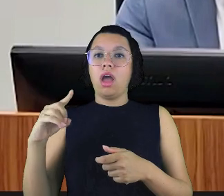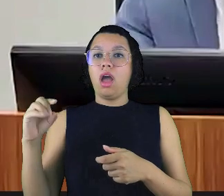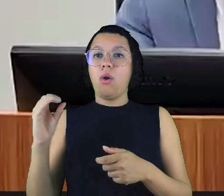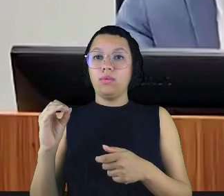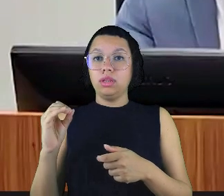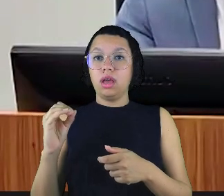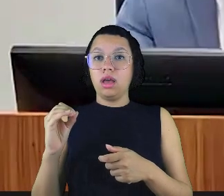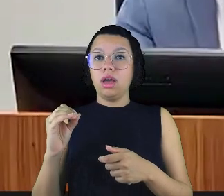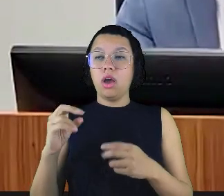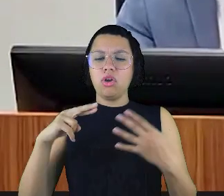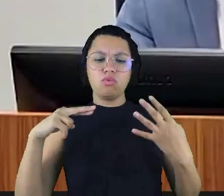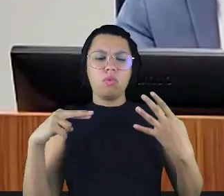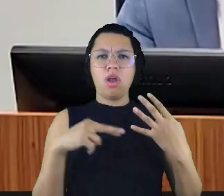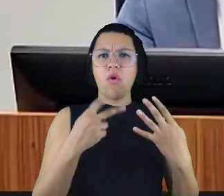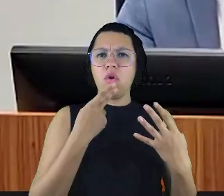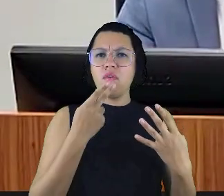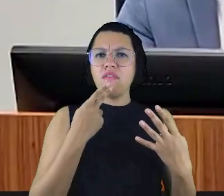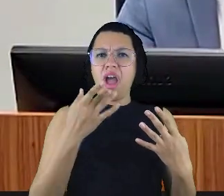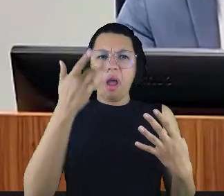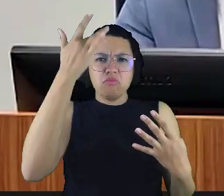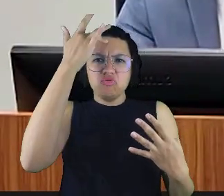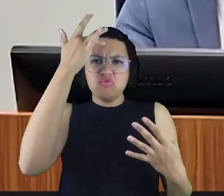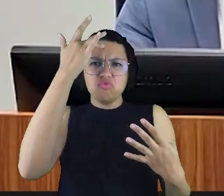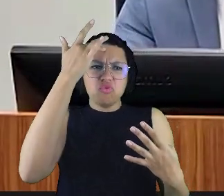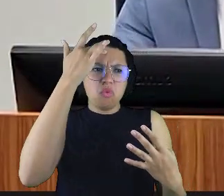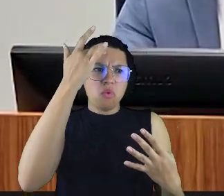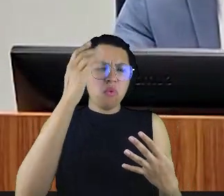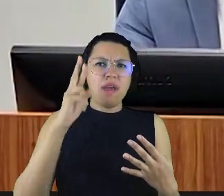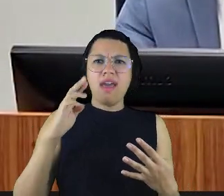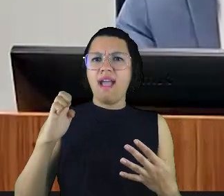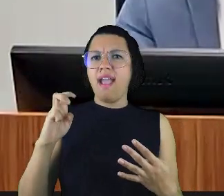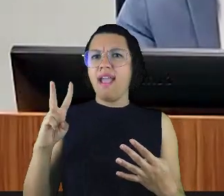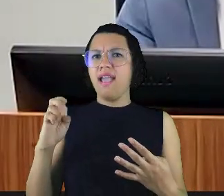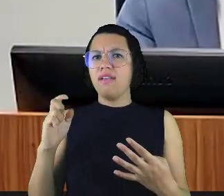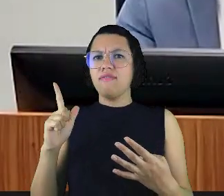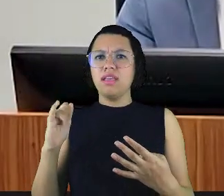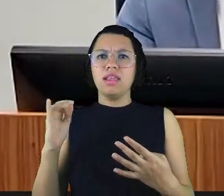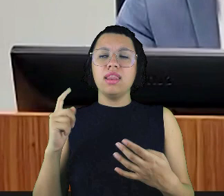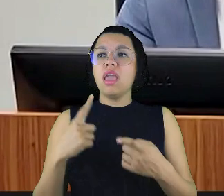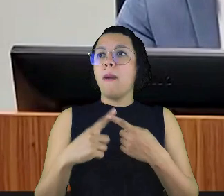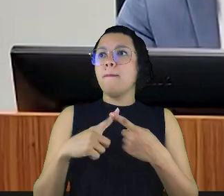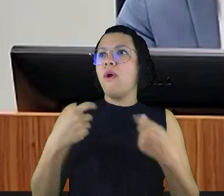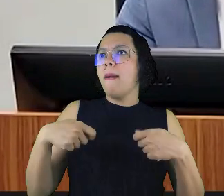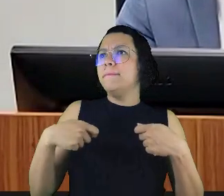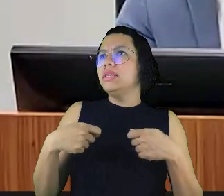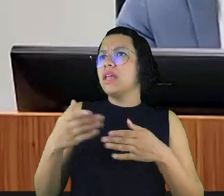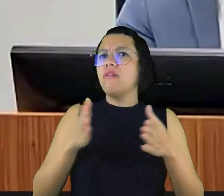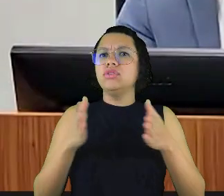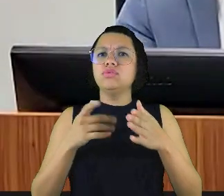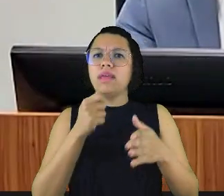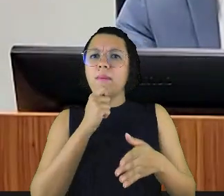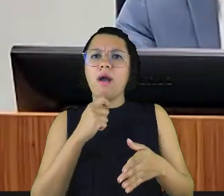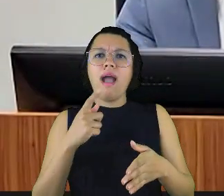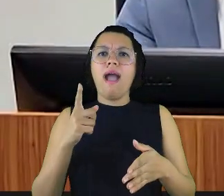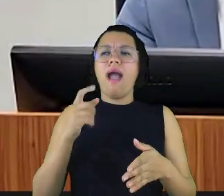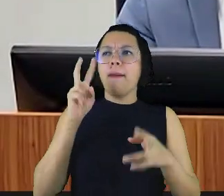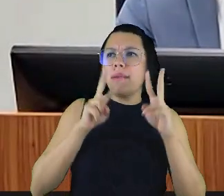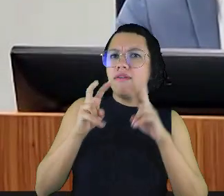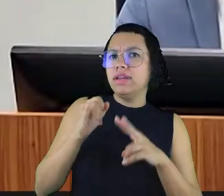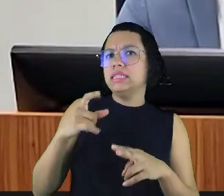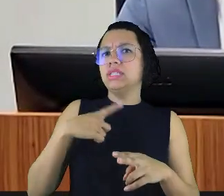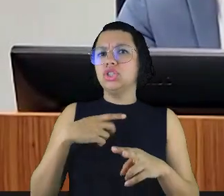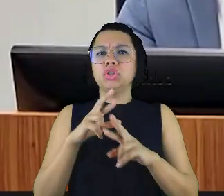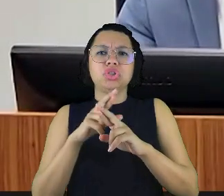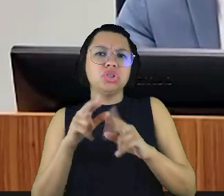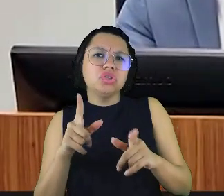só absurdo, que isso era revelia, porque ele ainda precisava de um tempo para ver se ainda tinha alguma diferença, etc. e tal. E a